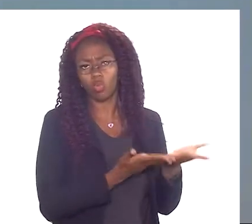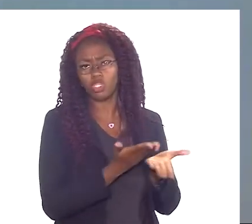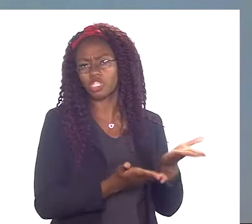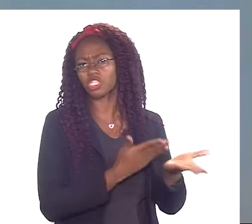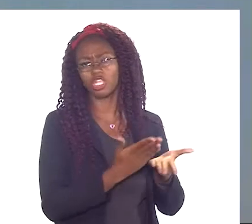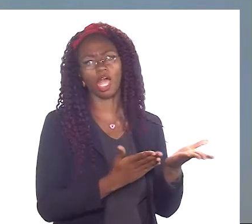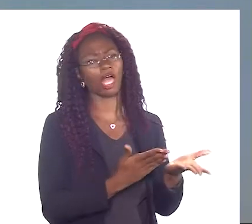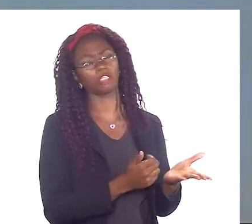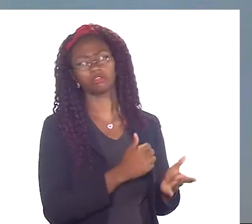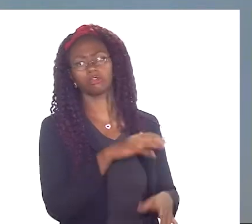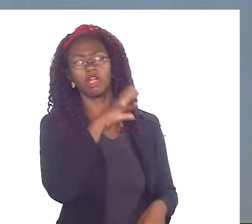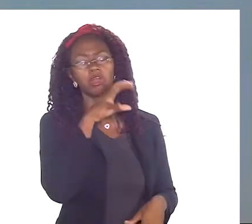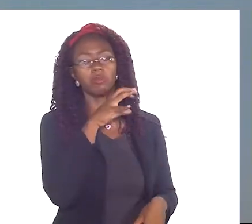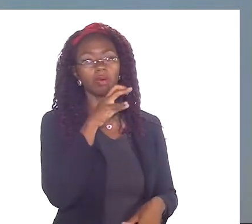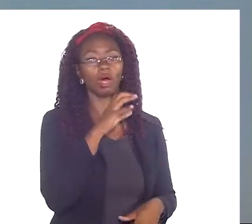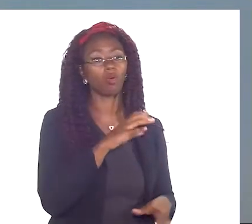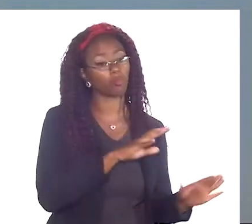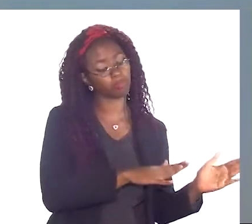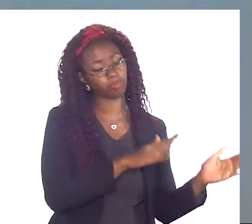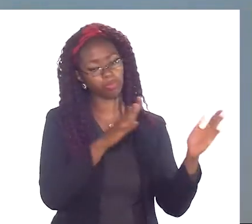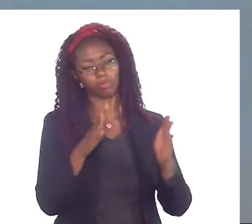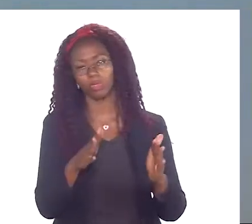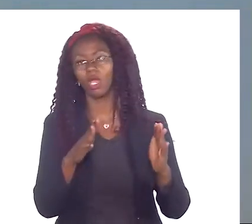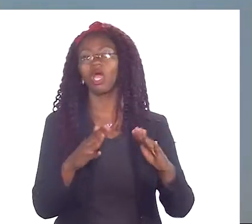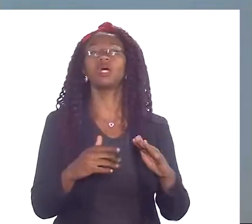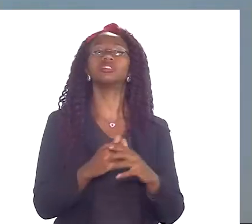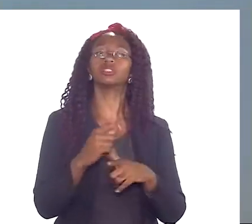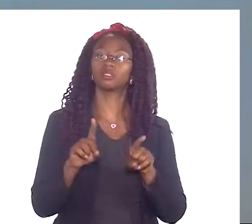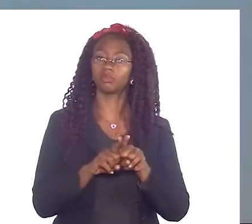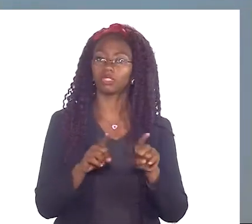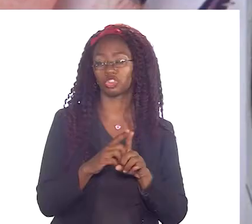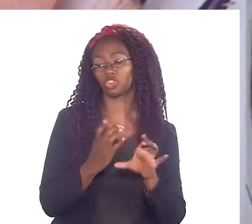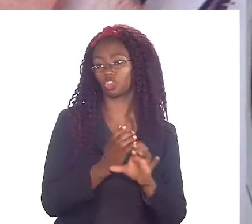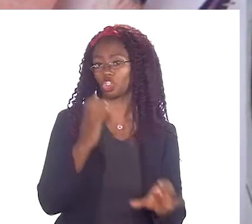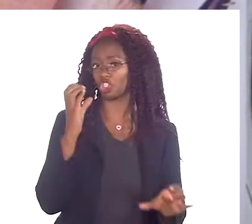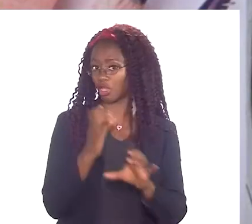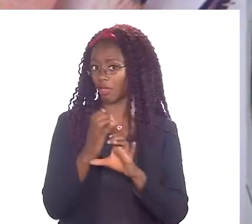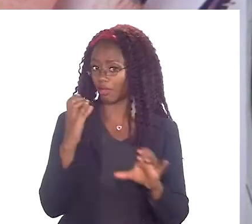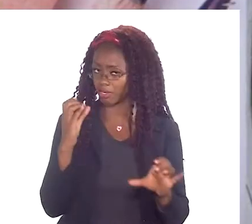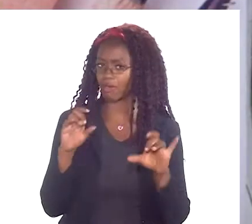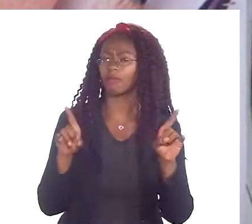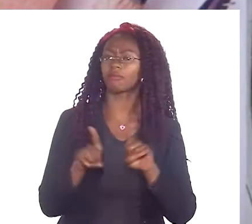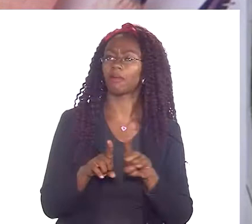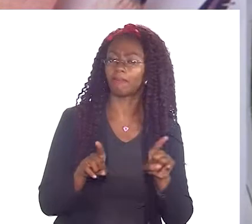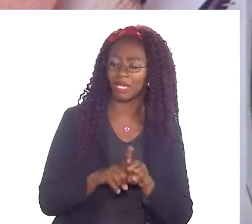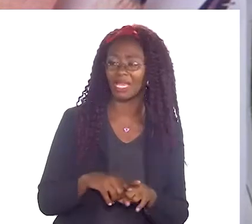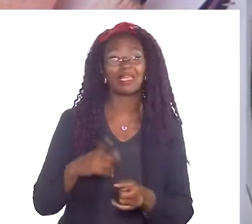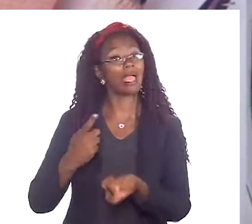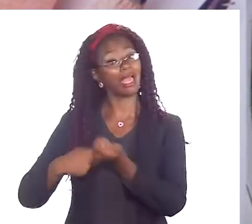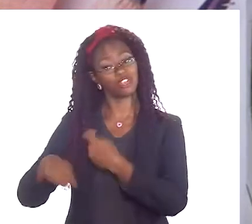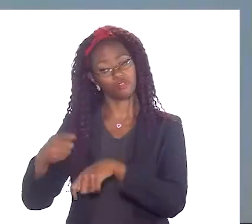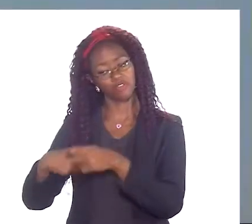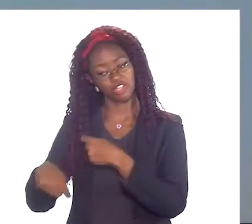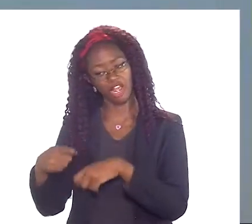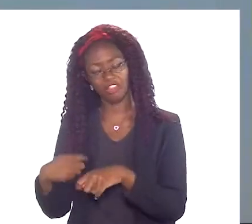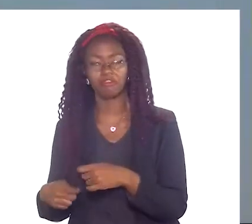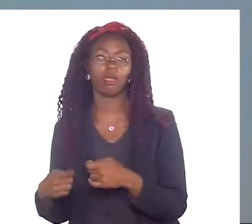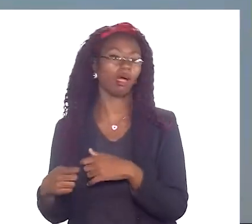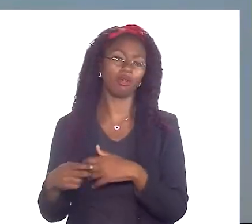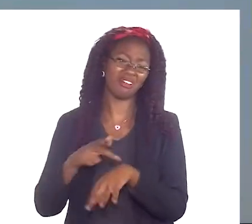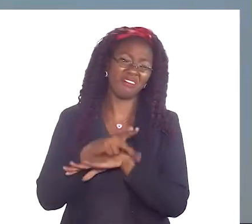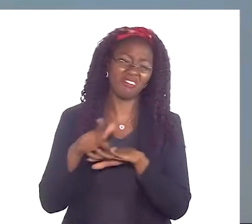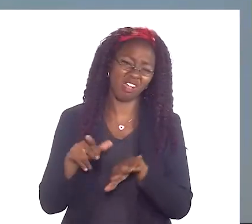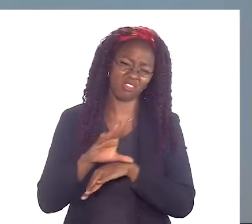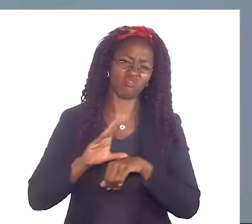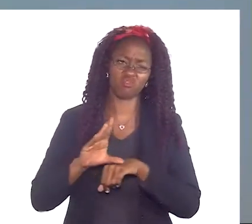nossa produção de alimentos, as engenharias são muito bem-vindas, né? Bem como realmente a administração e cursos